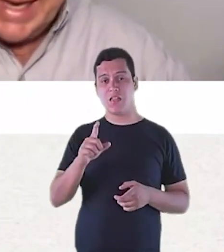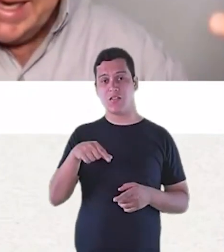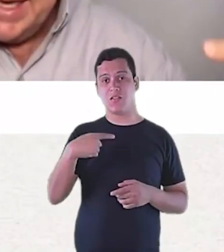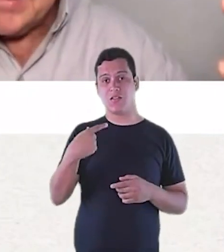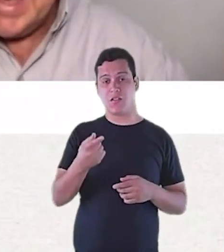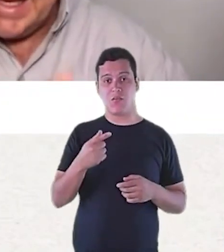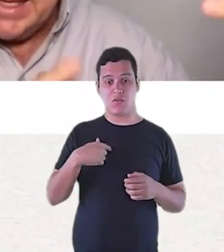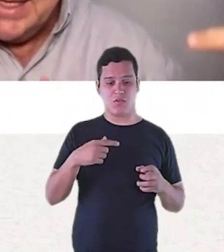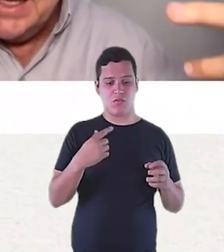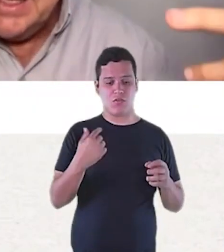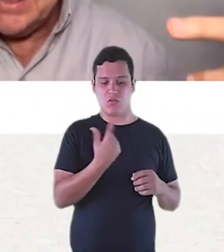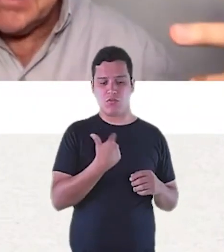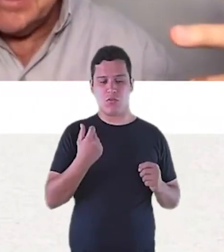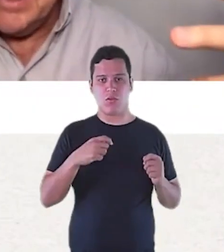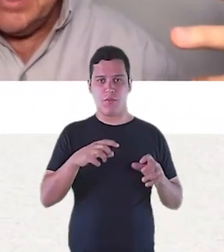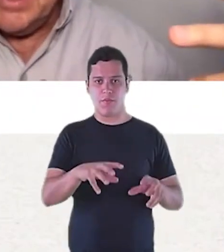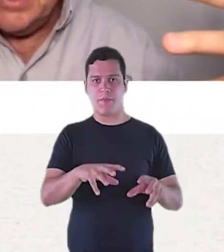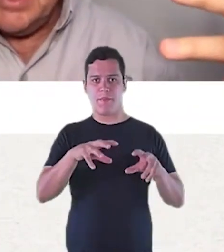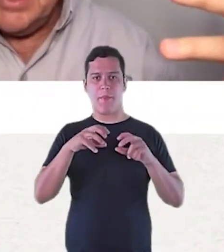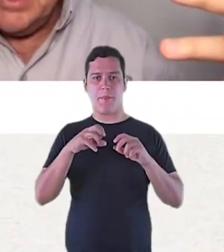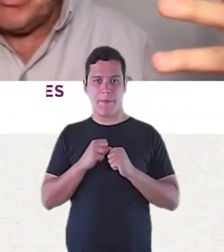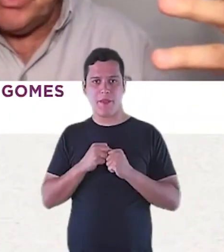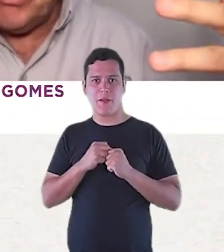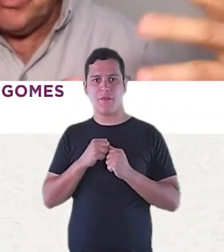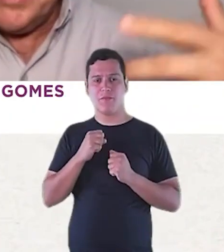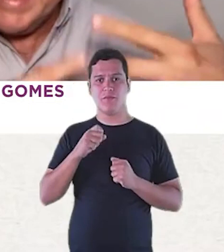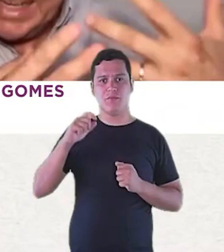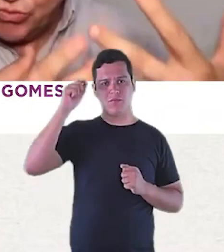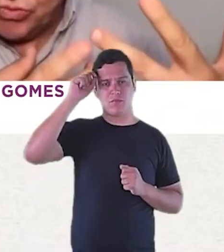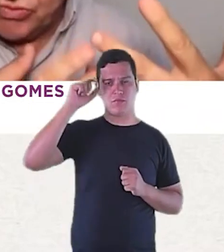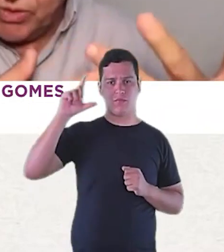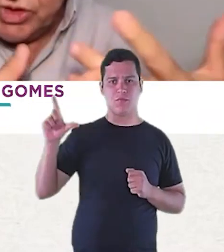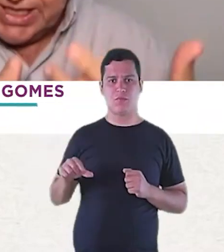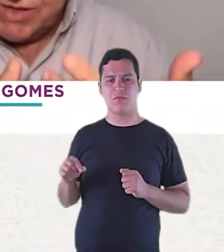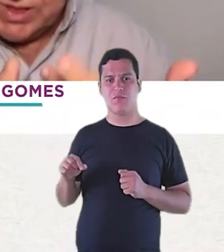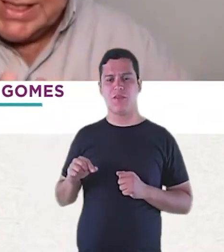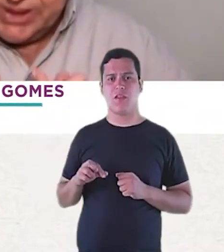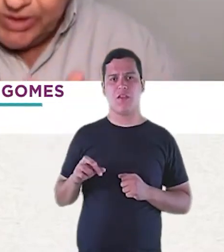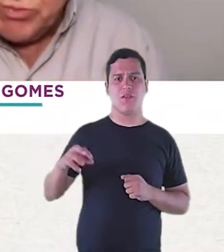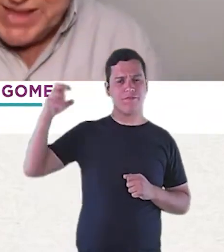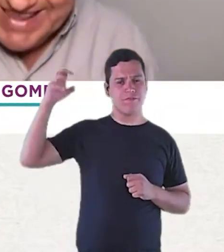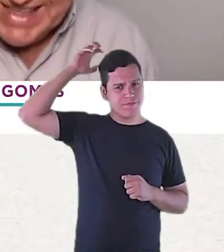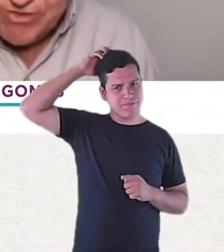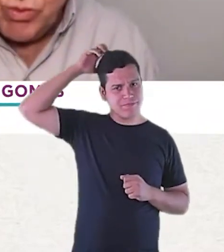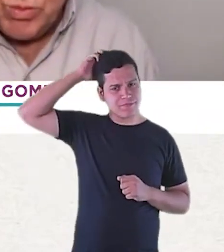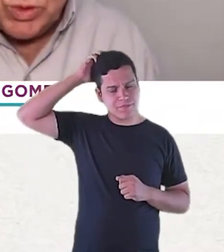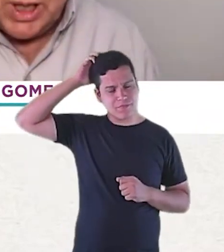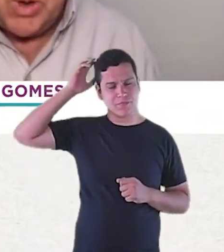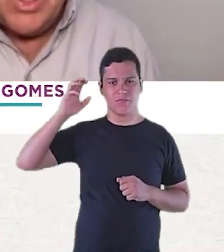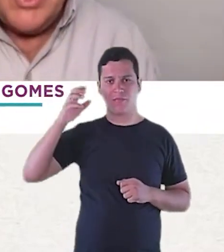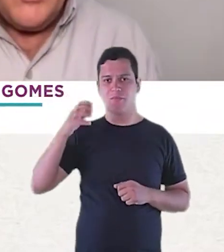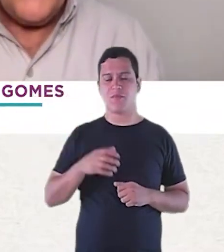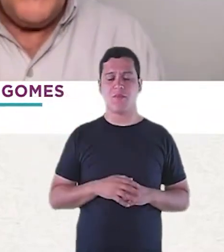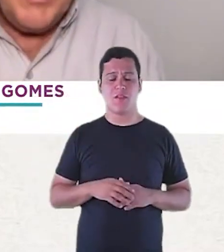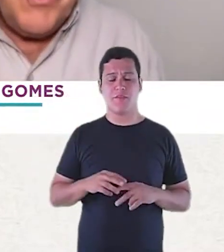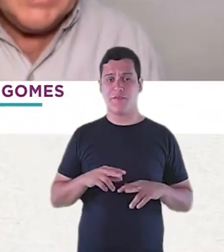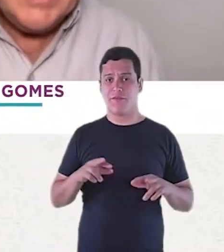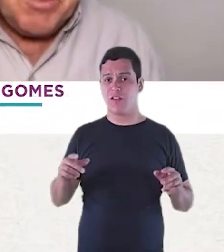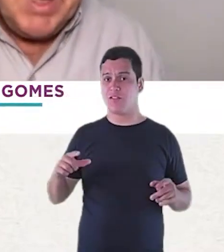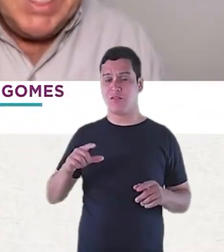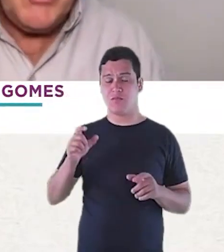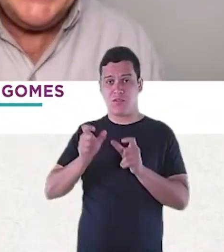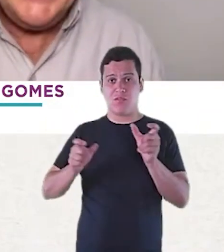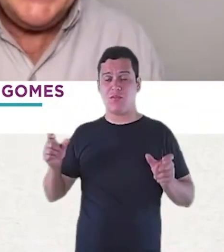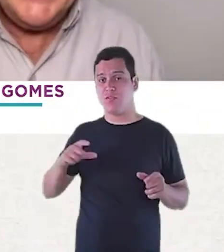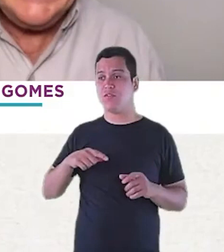vezes. Reis, rainhas, pessoas com status social que chegavam aqui e eram respeitadas como tal. Como